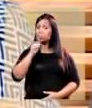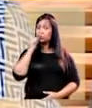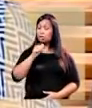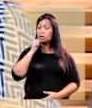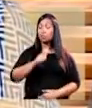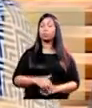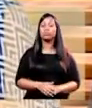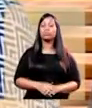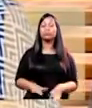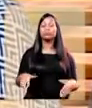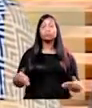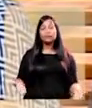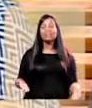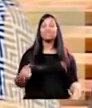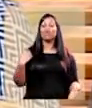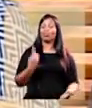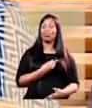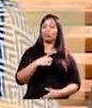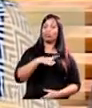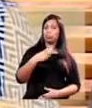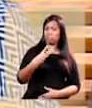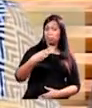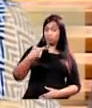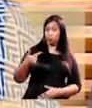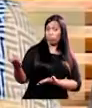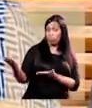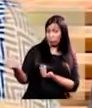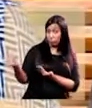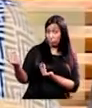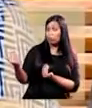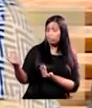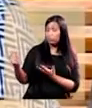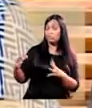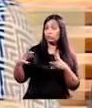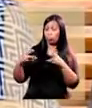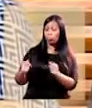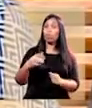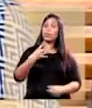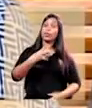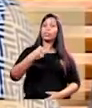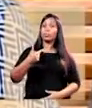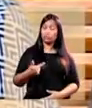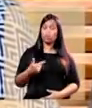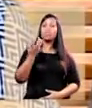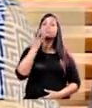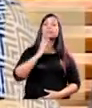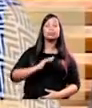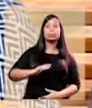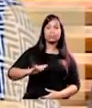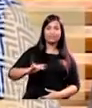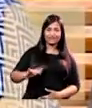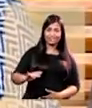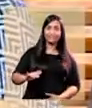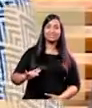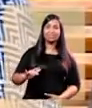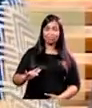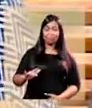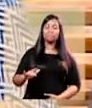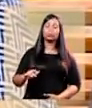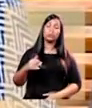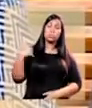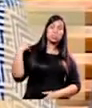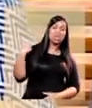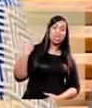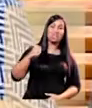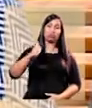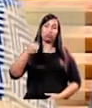sexo feminino. E nós temos 32 adolescentes desse total e 42 crianças que são